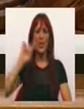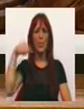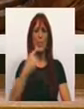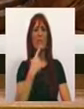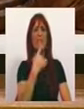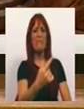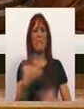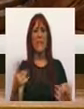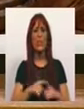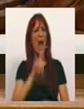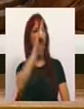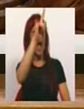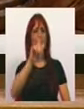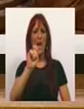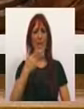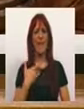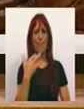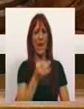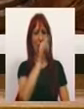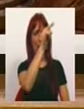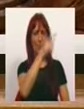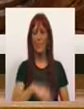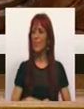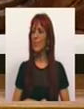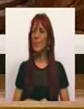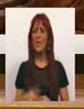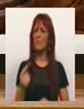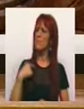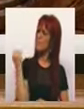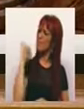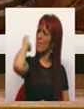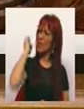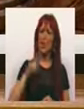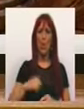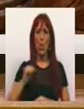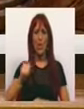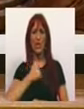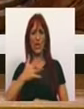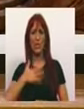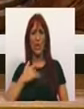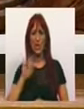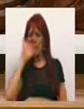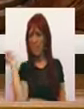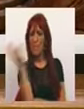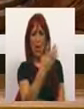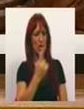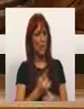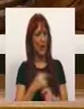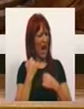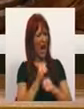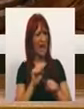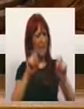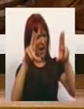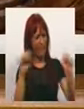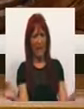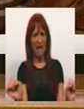apontou o dedo à lp insurgiu se contra os proprietários das matas porque não limpam com